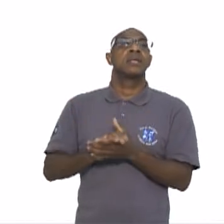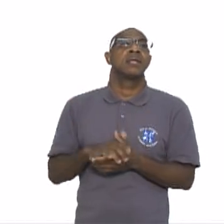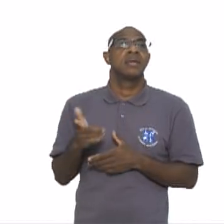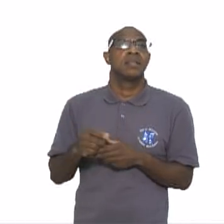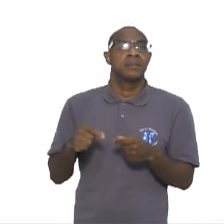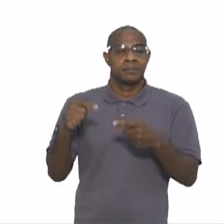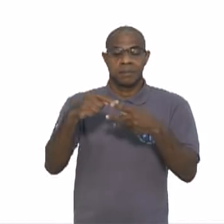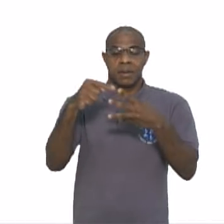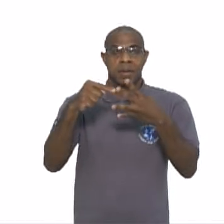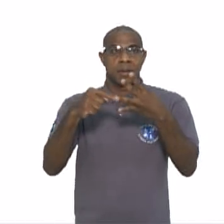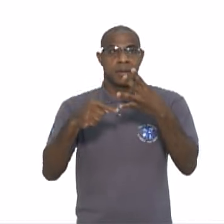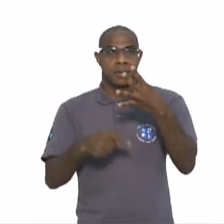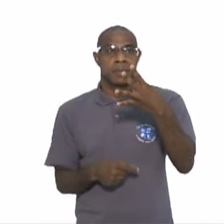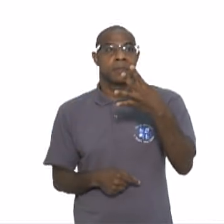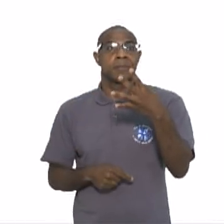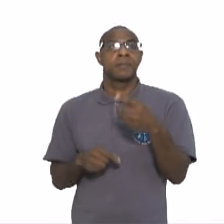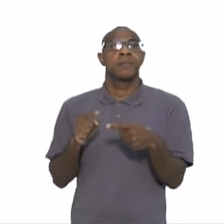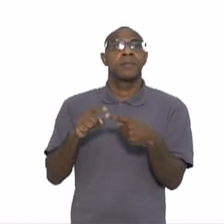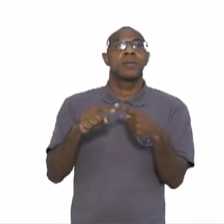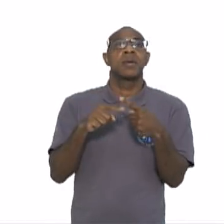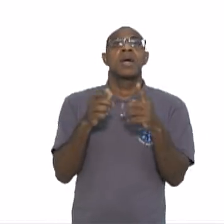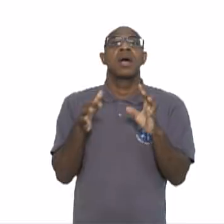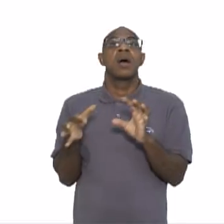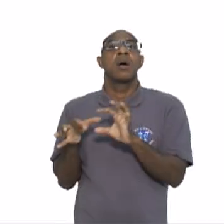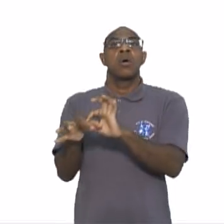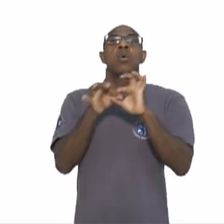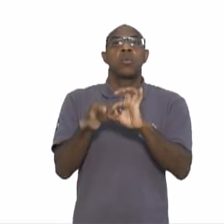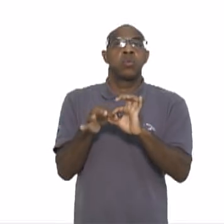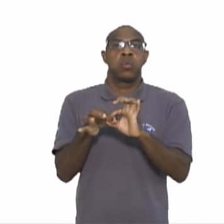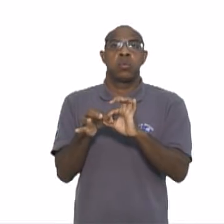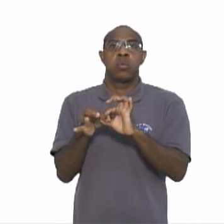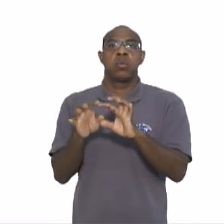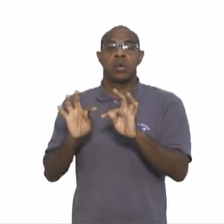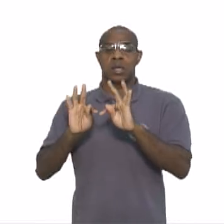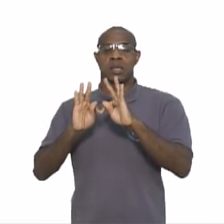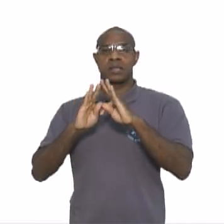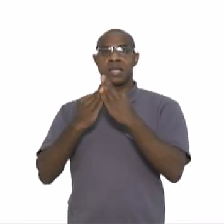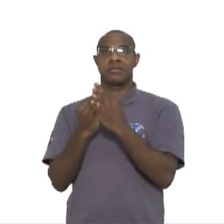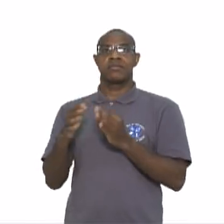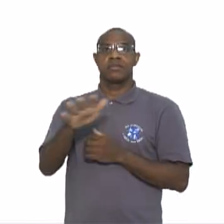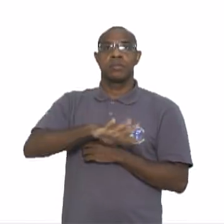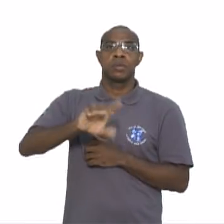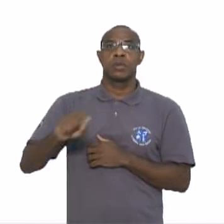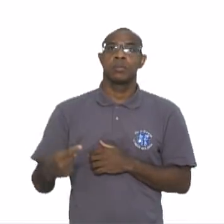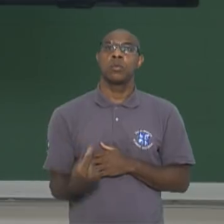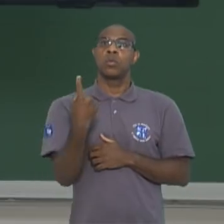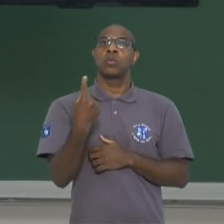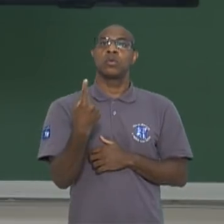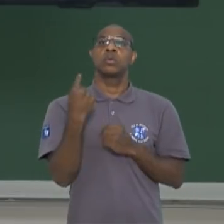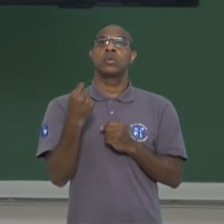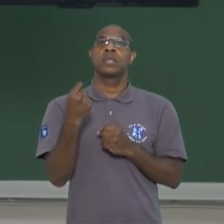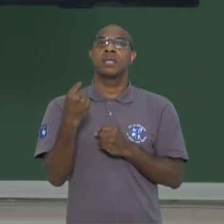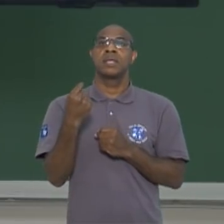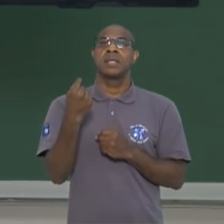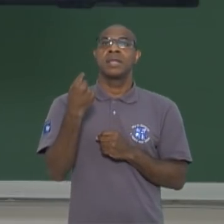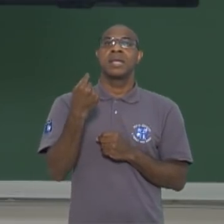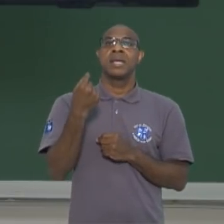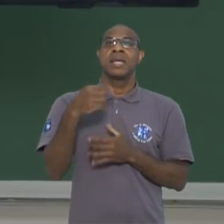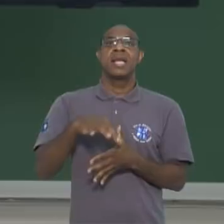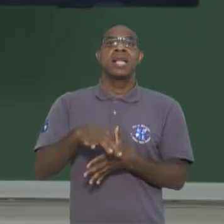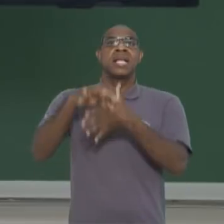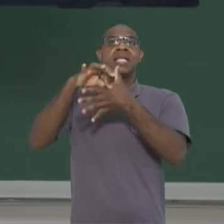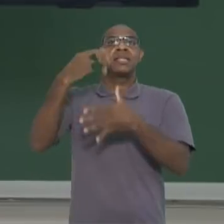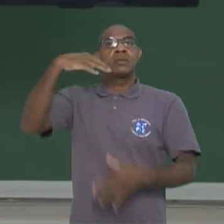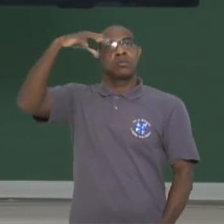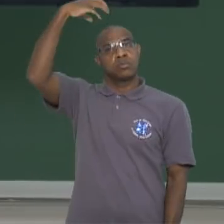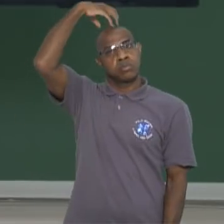3 atos. Primeiro, a unificação das tribos francas sob um único governante, Clovis. Quando ele fez isso, ele fez